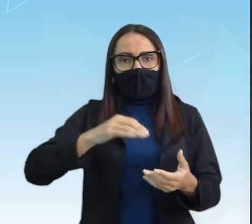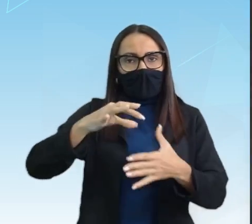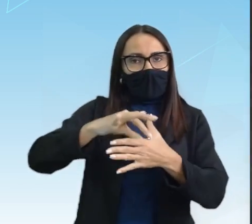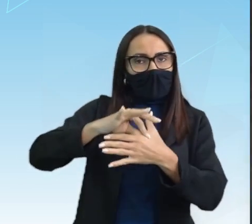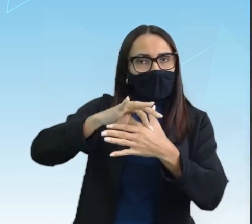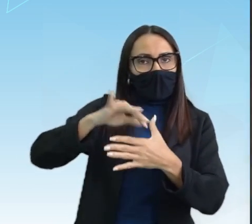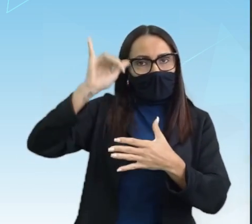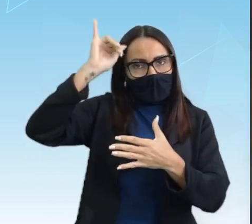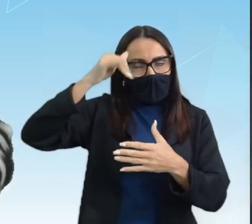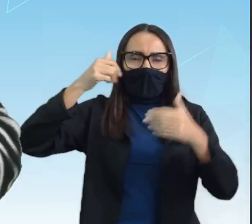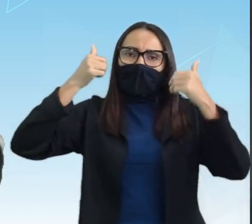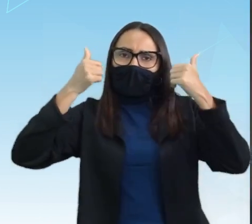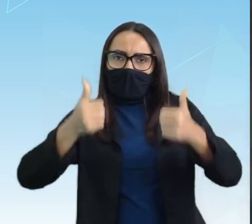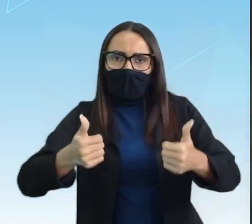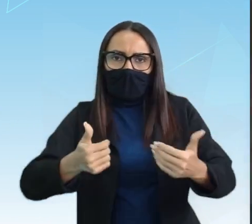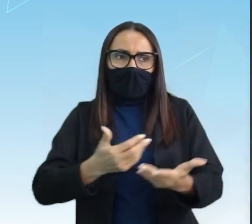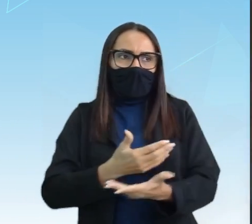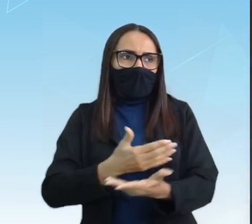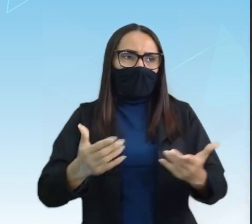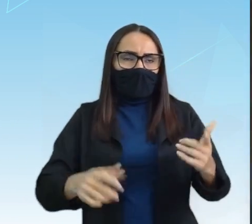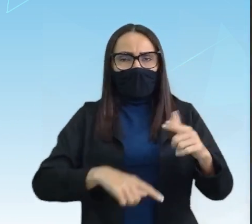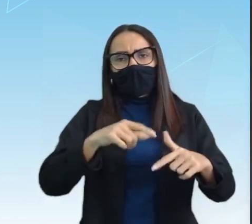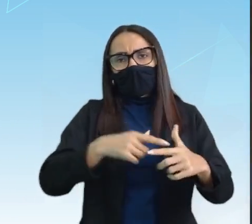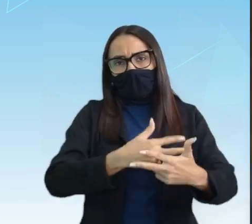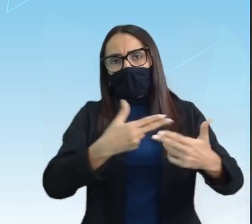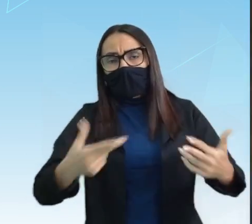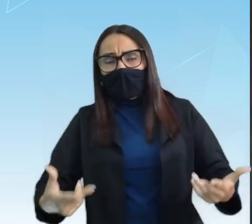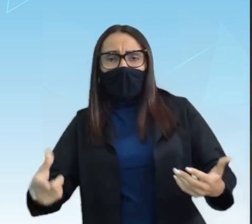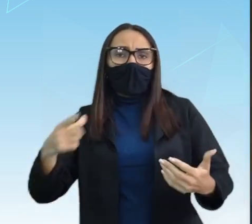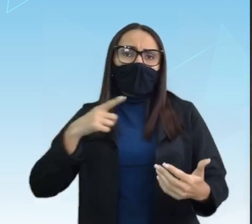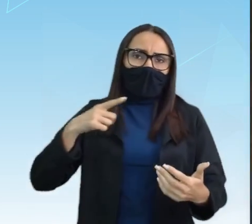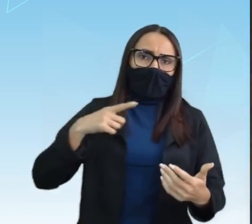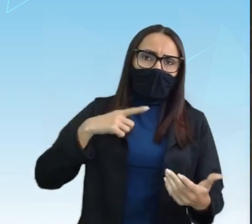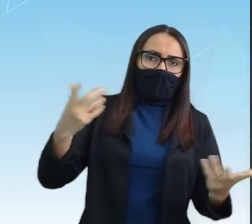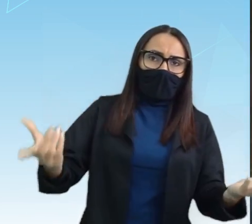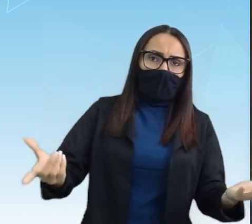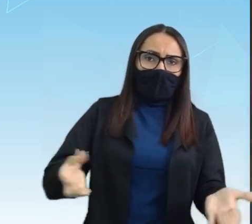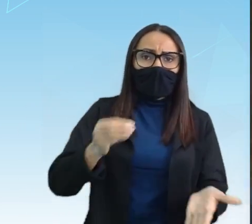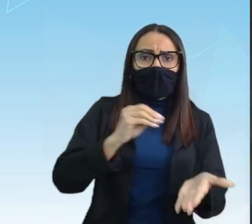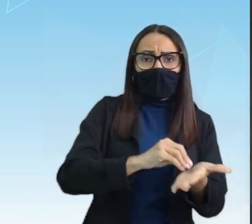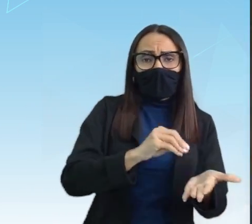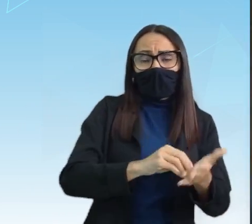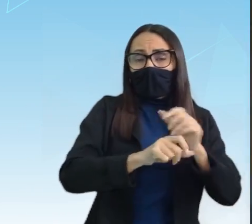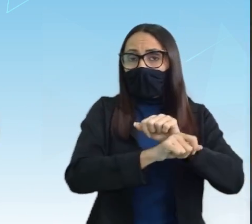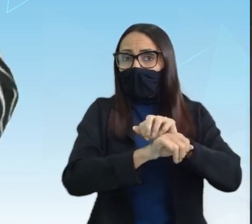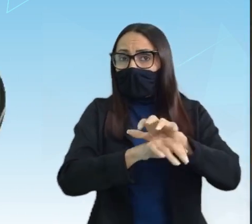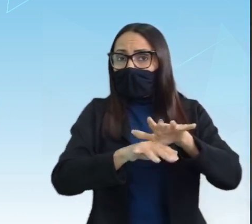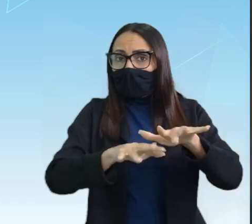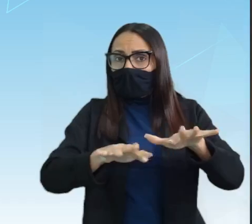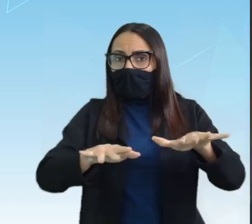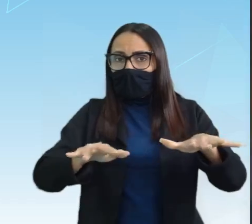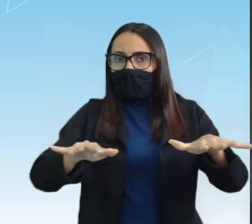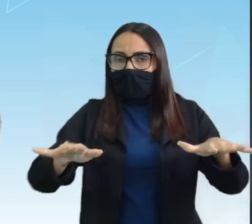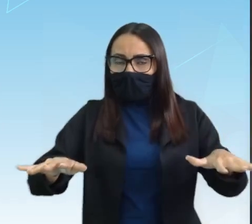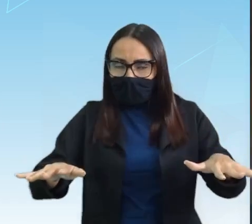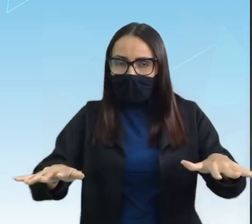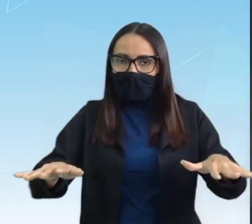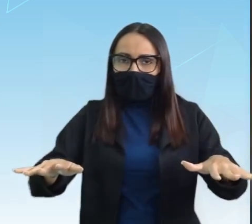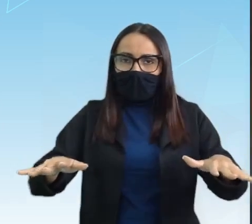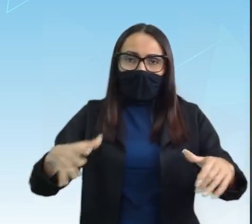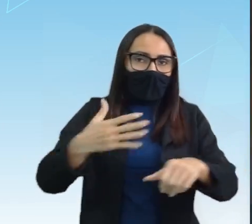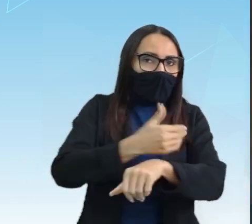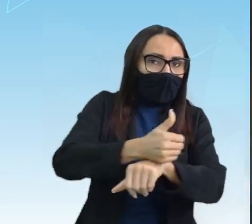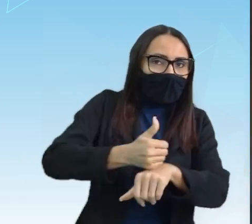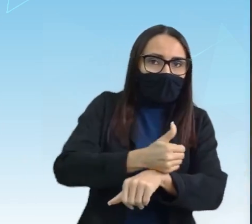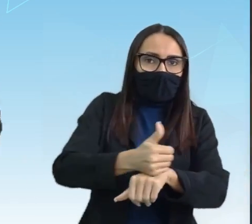Tá certo, meus amores? Produtos temos. O que falta é uma distribuição mais equitativa, mais